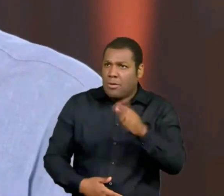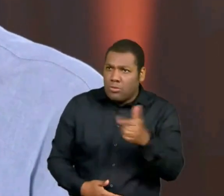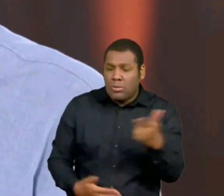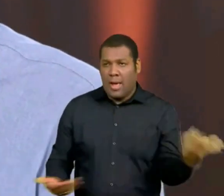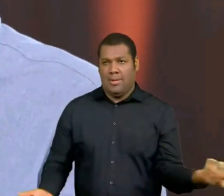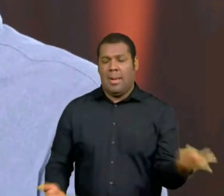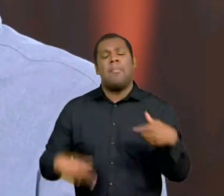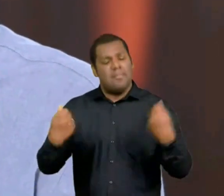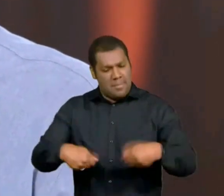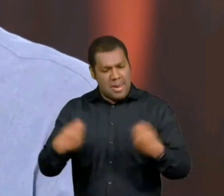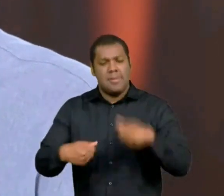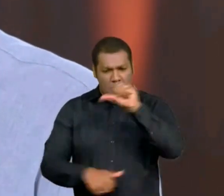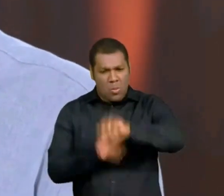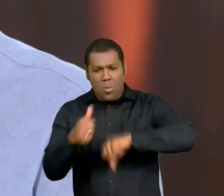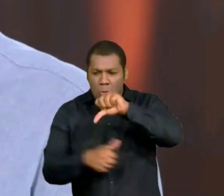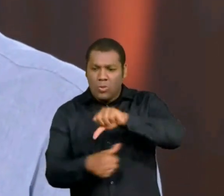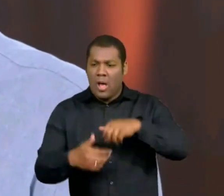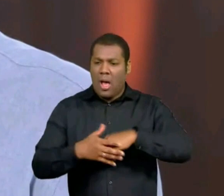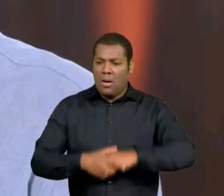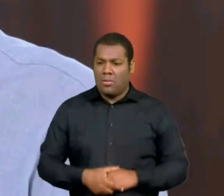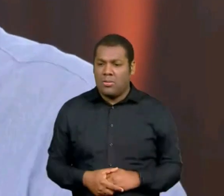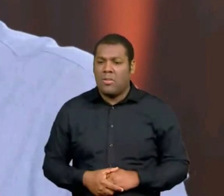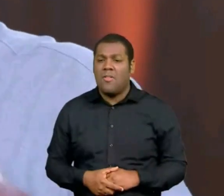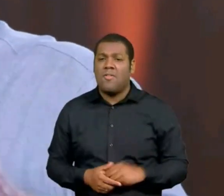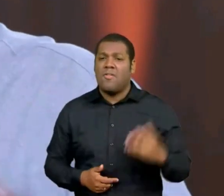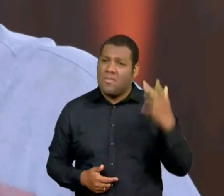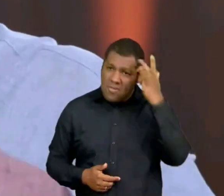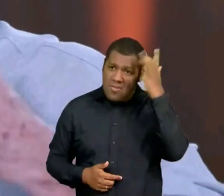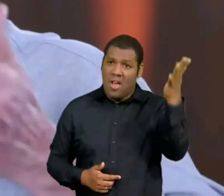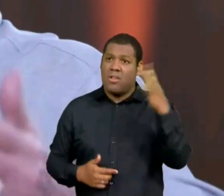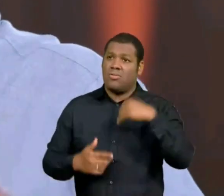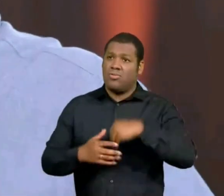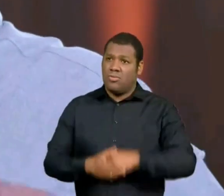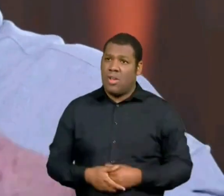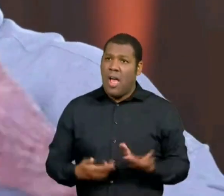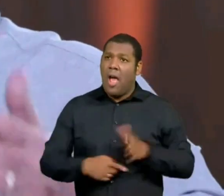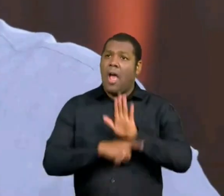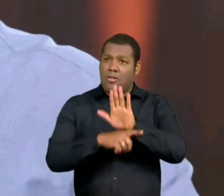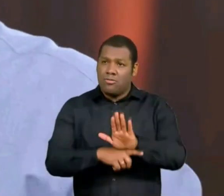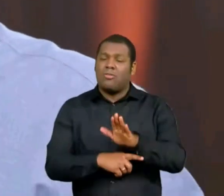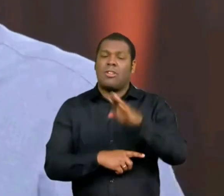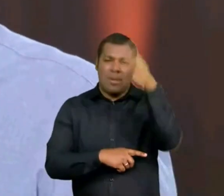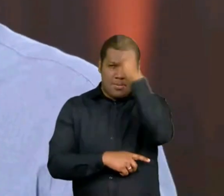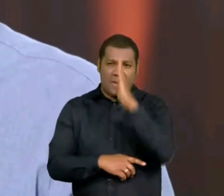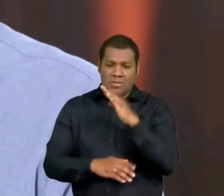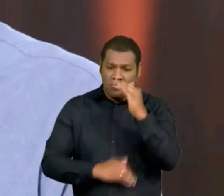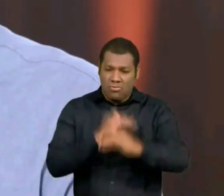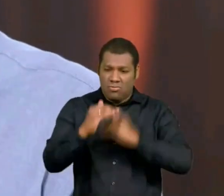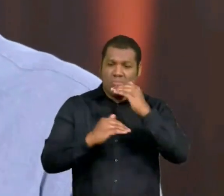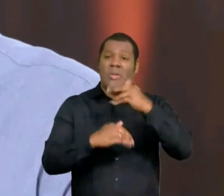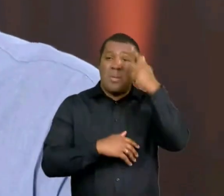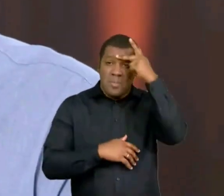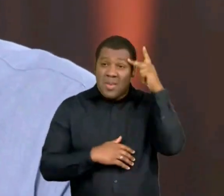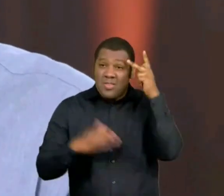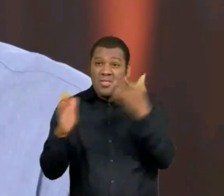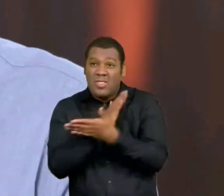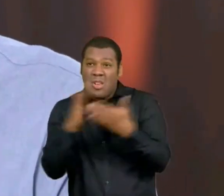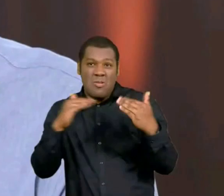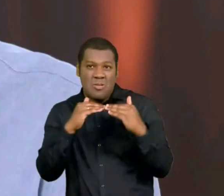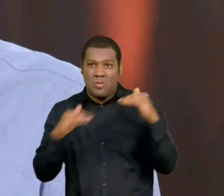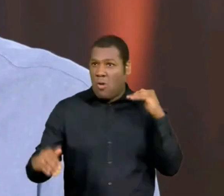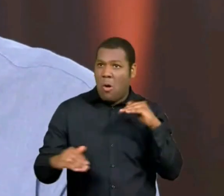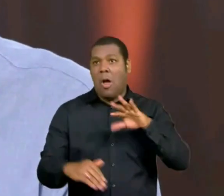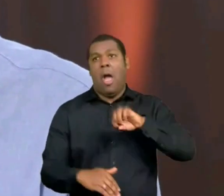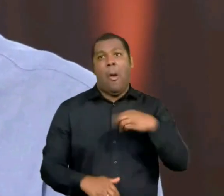É simples assim que a gente vai consertar o Brasil. Vai ter um ou outro que vai gritar, vai ter um outro que vai chiar, mas é assim que a gente